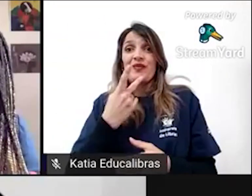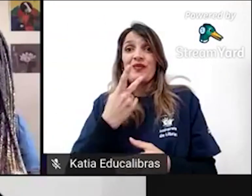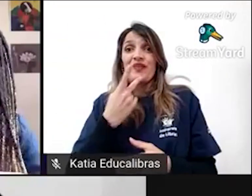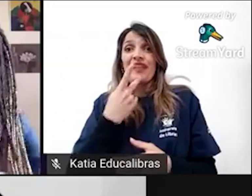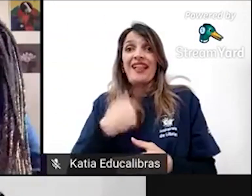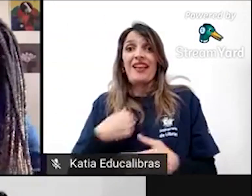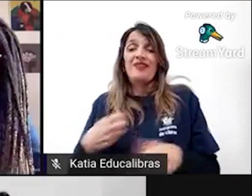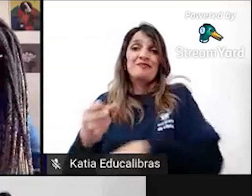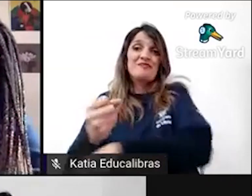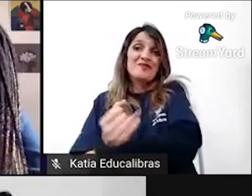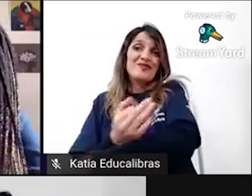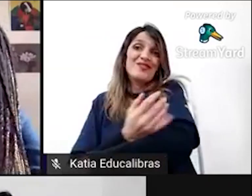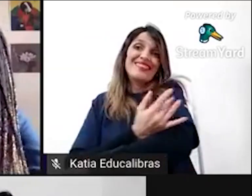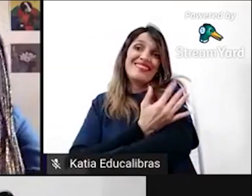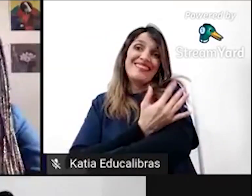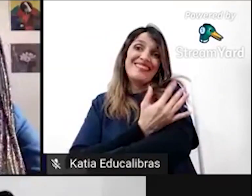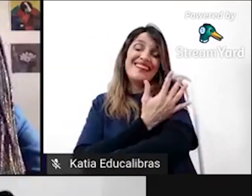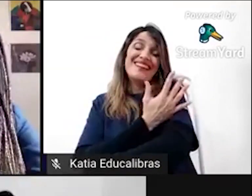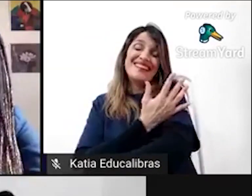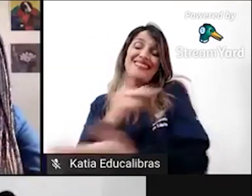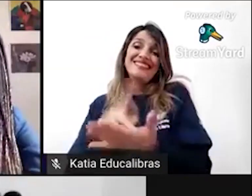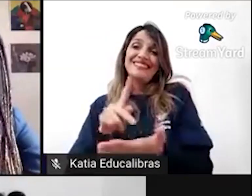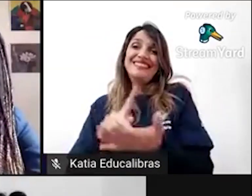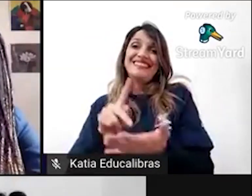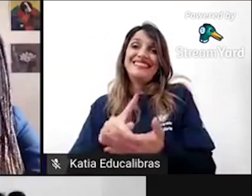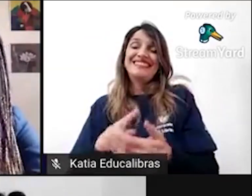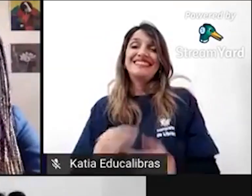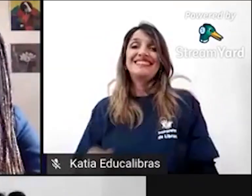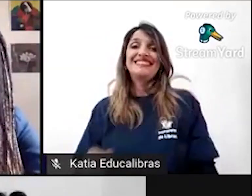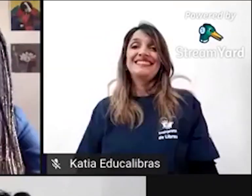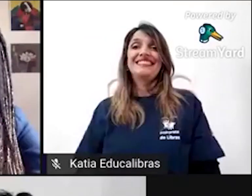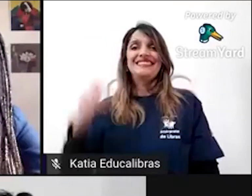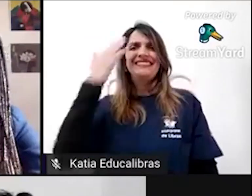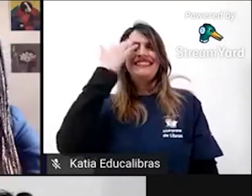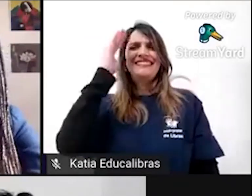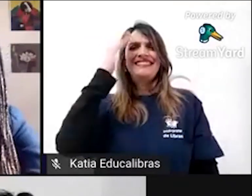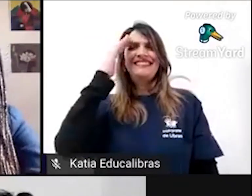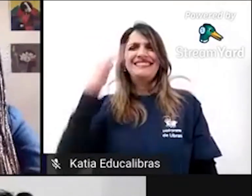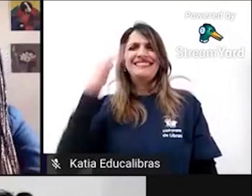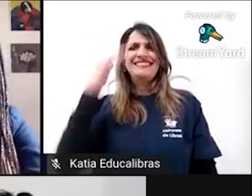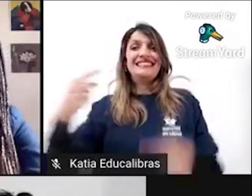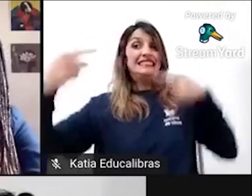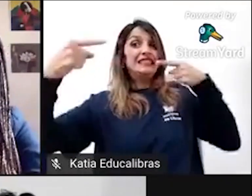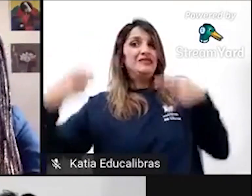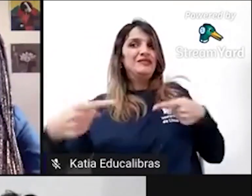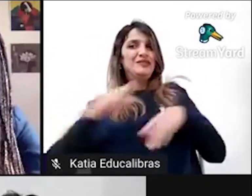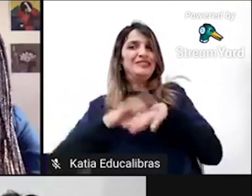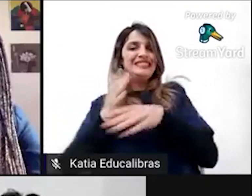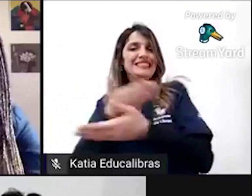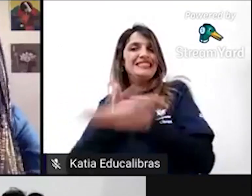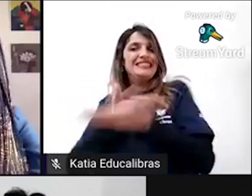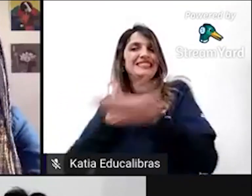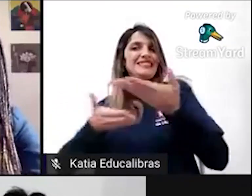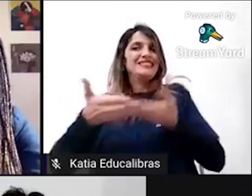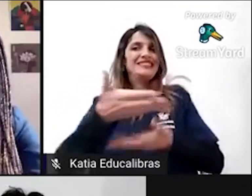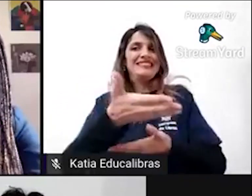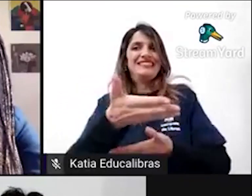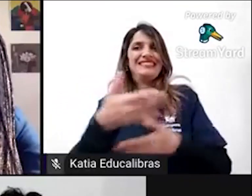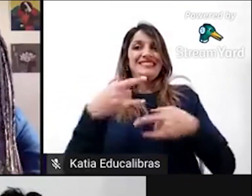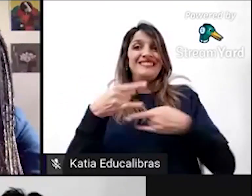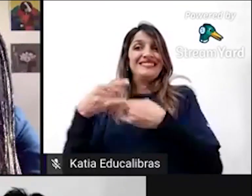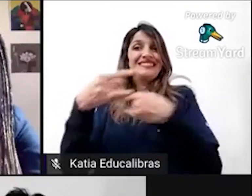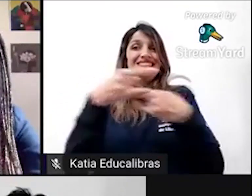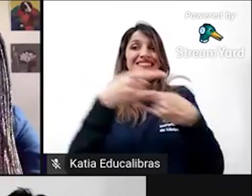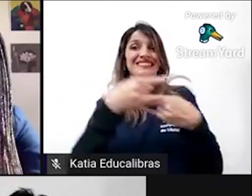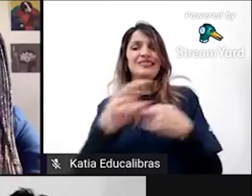contar que eu estou bem emocionada e eu entendi que ia ser um grande desafio fazer a mediação dessa live com duas